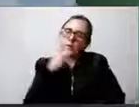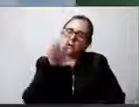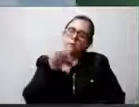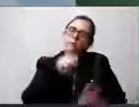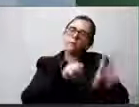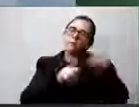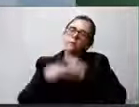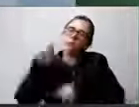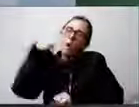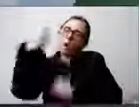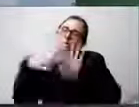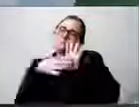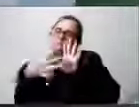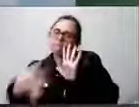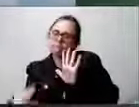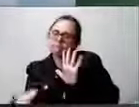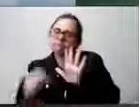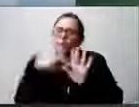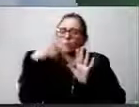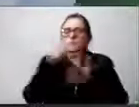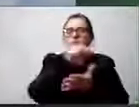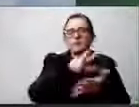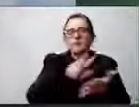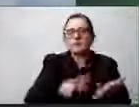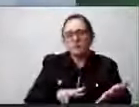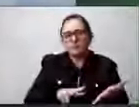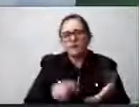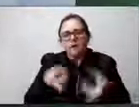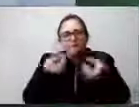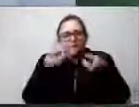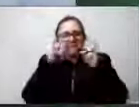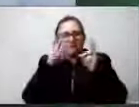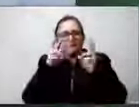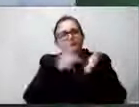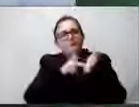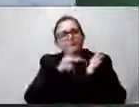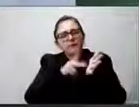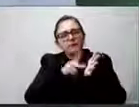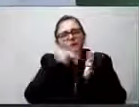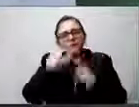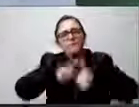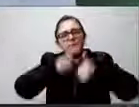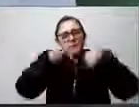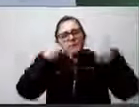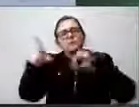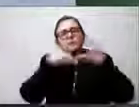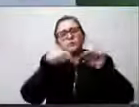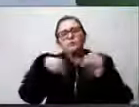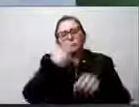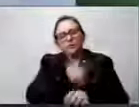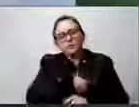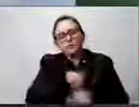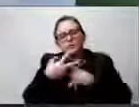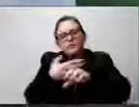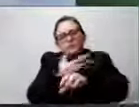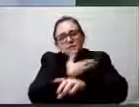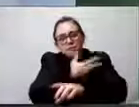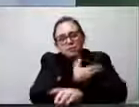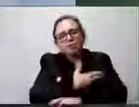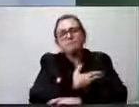outras opiniões, buscar outras avaliações, para verificar se realmente aquilo é a melhor opção para a gente, porque acho que cirurgia é uma coisa que a gente deve